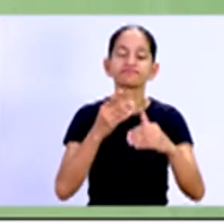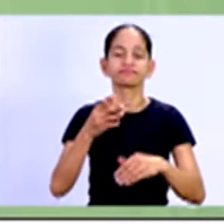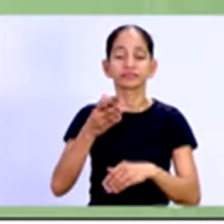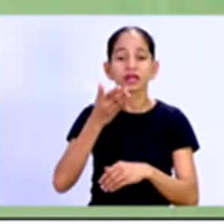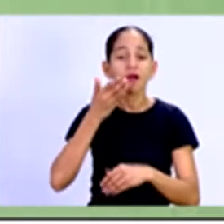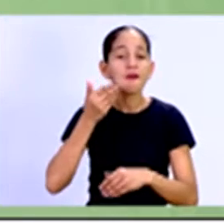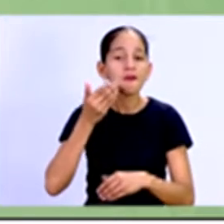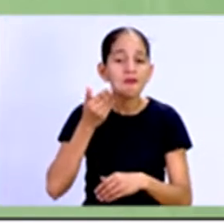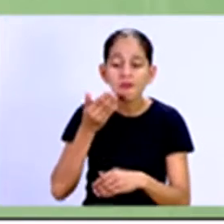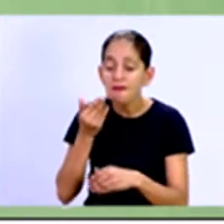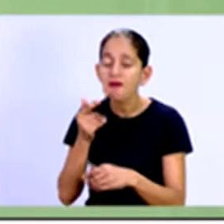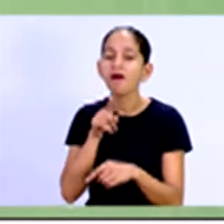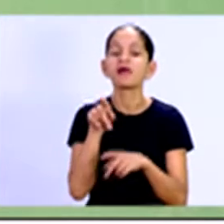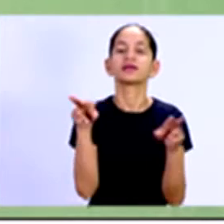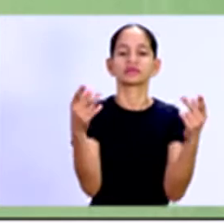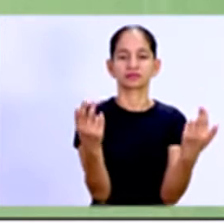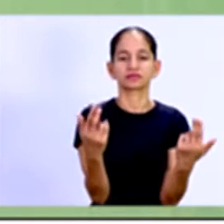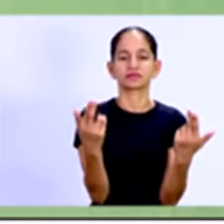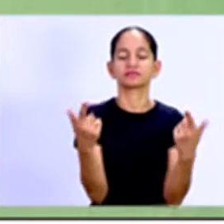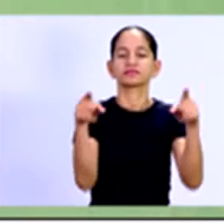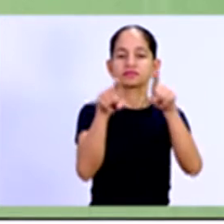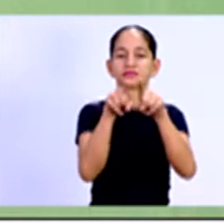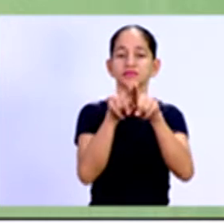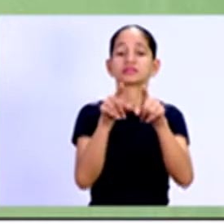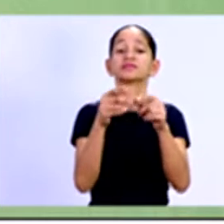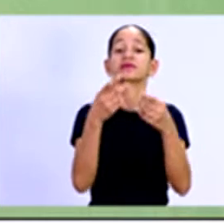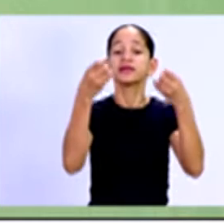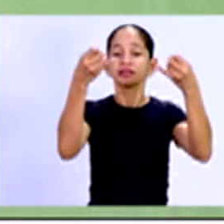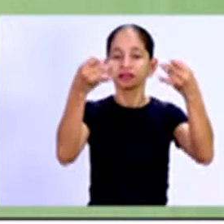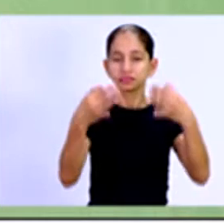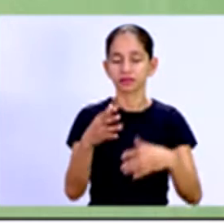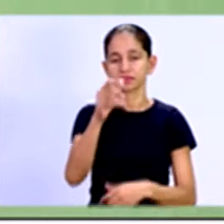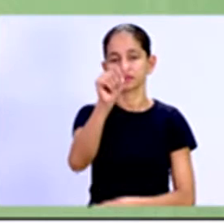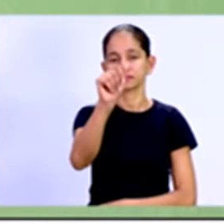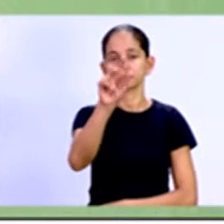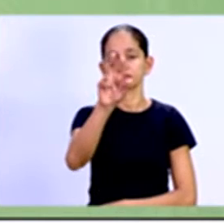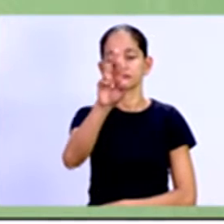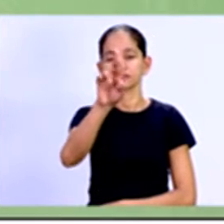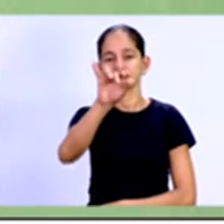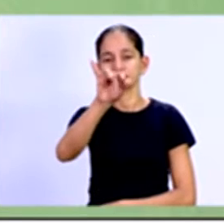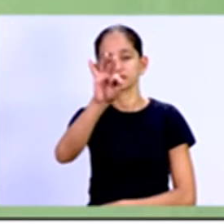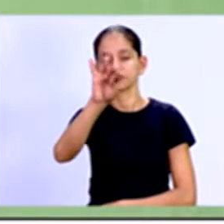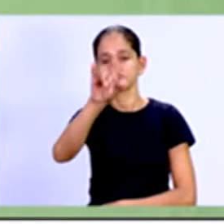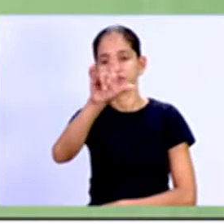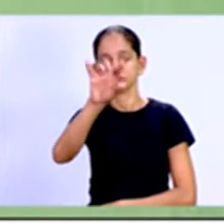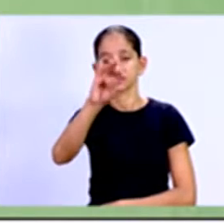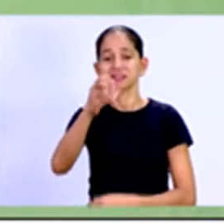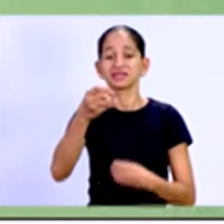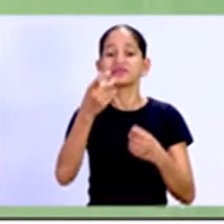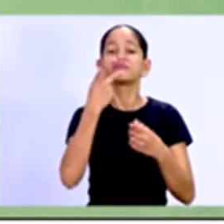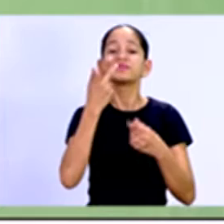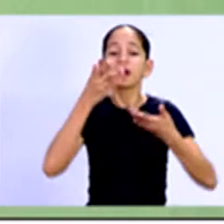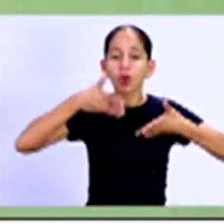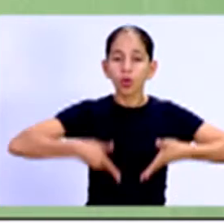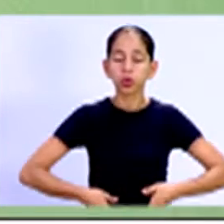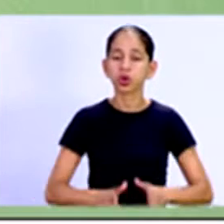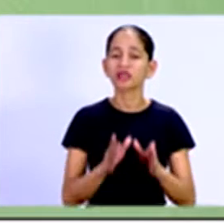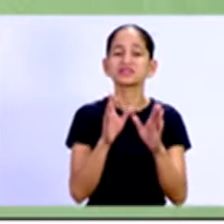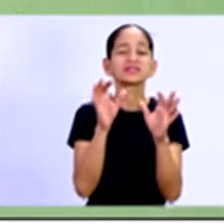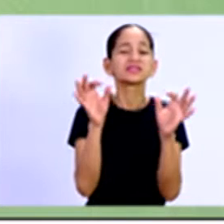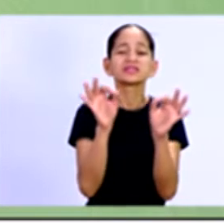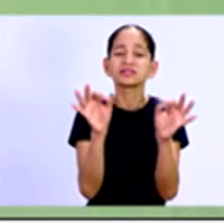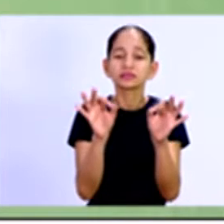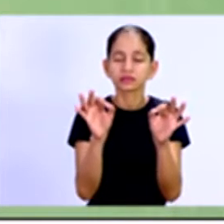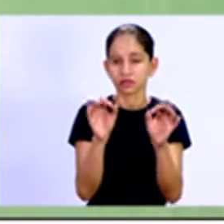nós repetimos ele. Então Aristóteles vai dizer que você não nasce com a virtude, você aprende